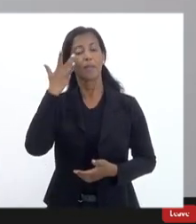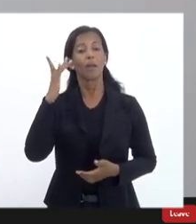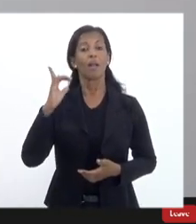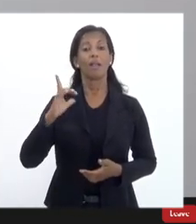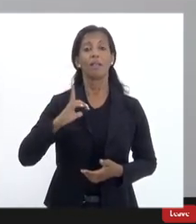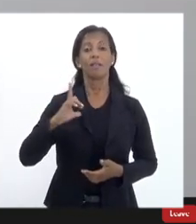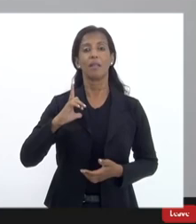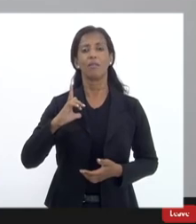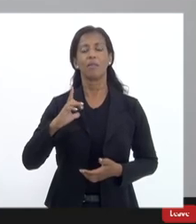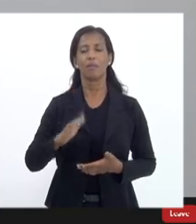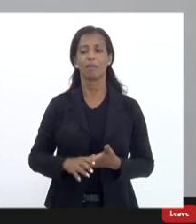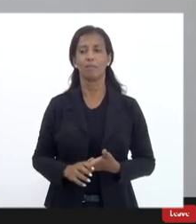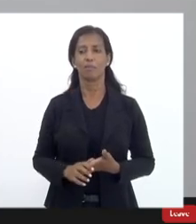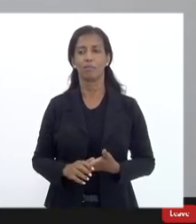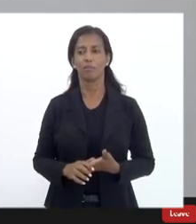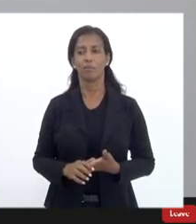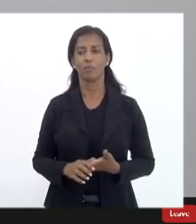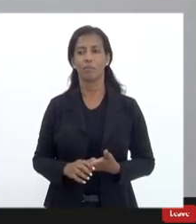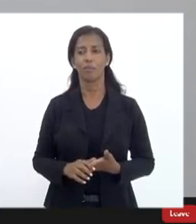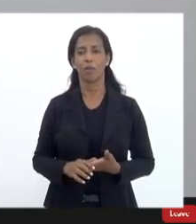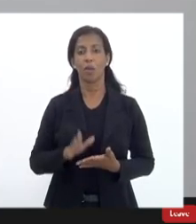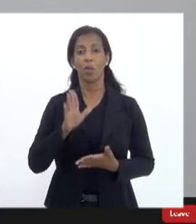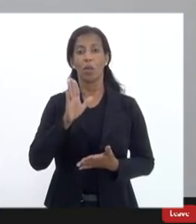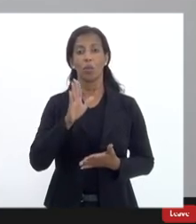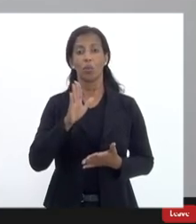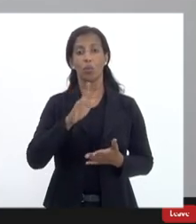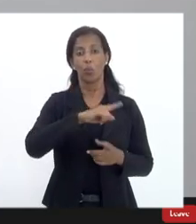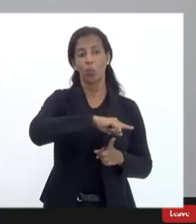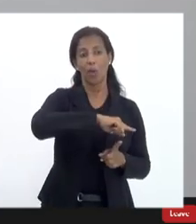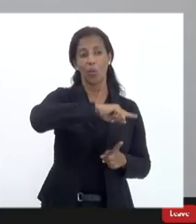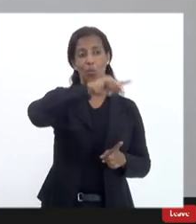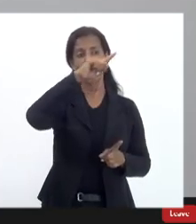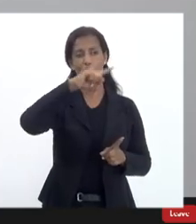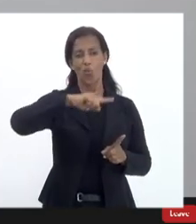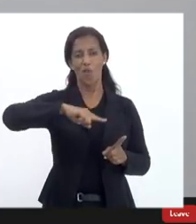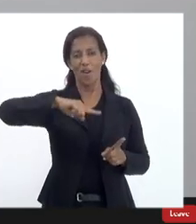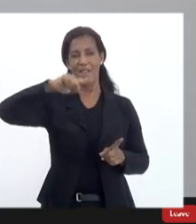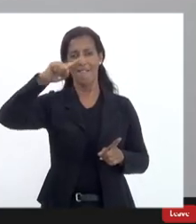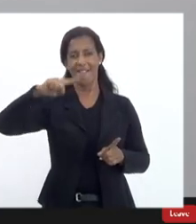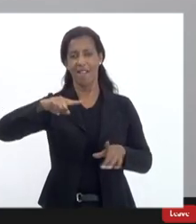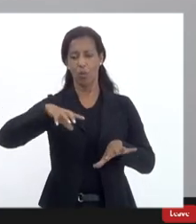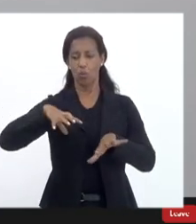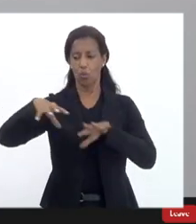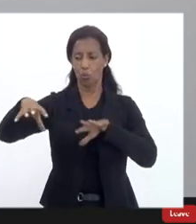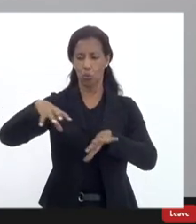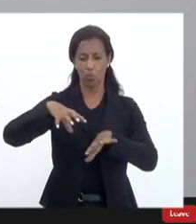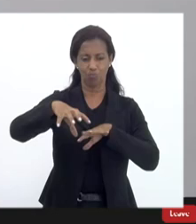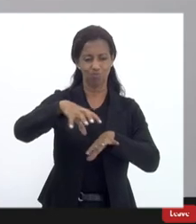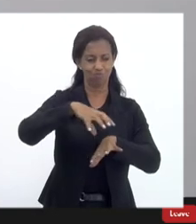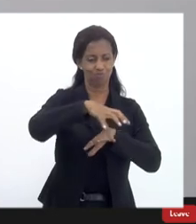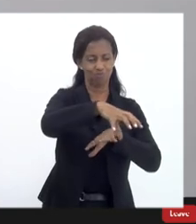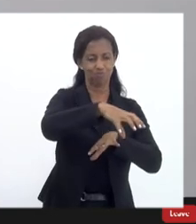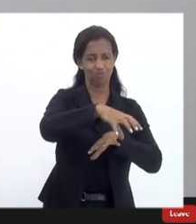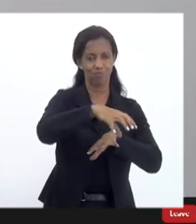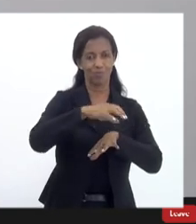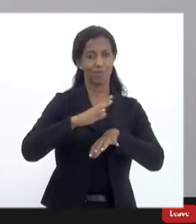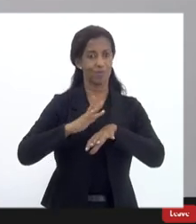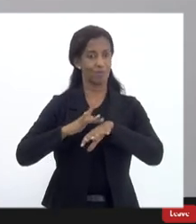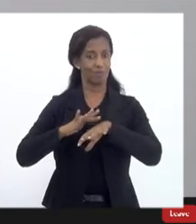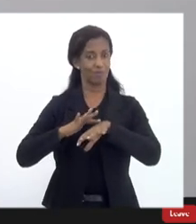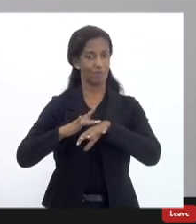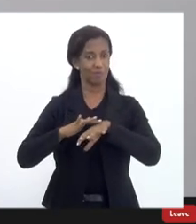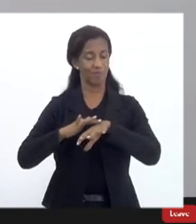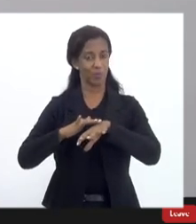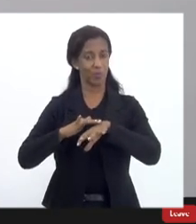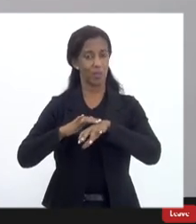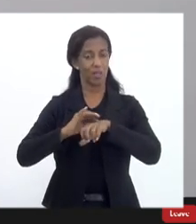a observância da curva epidemiológica nos territórios, né? E essa curva epidemiológica, professor Madureira,